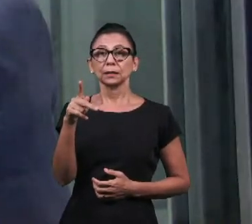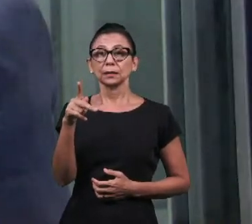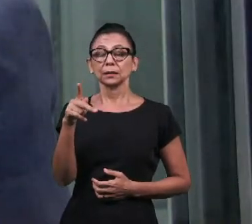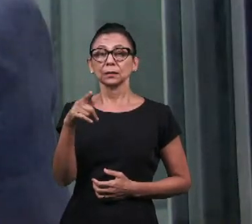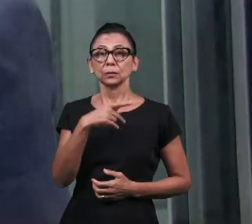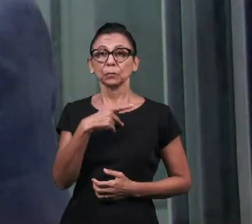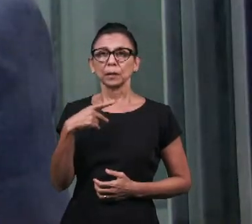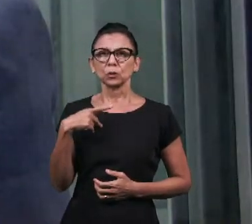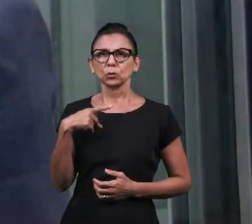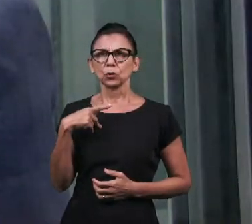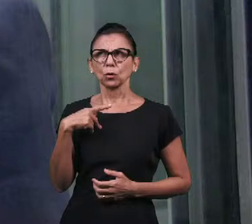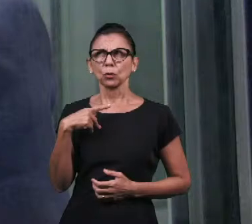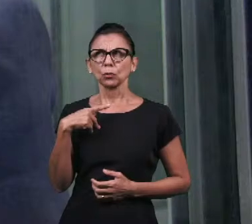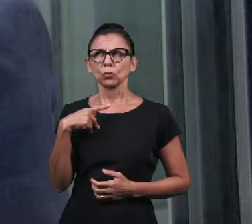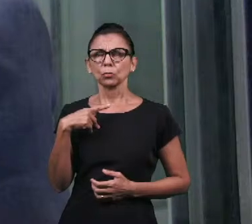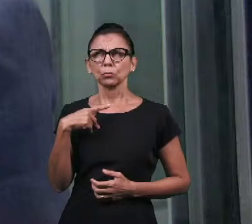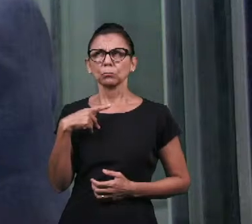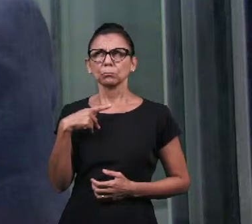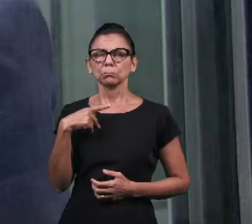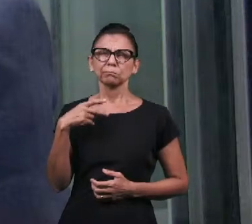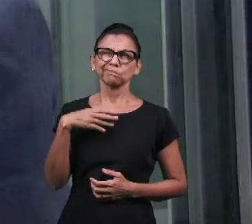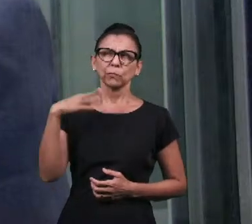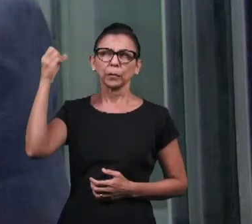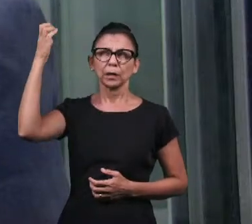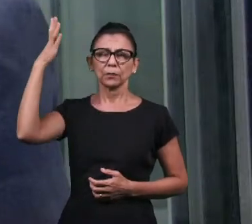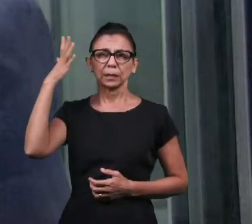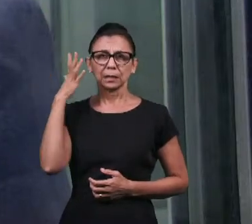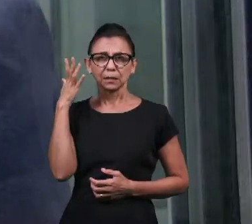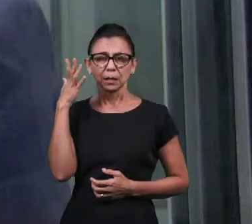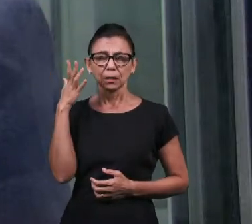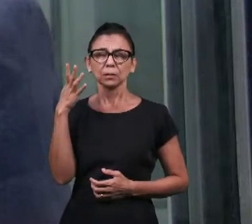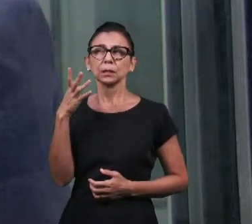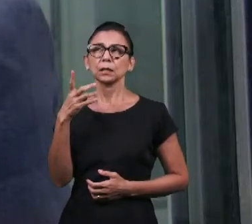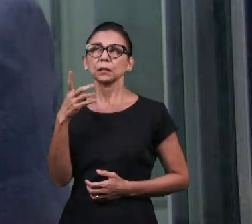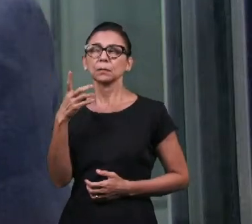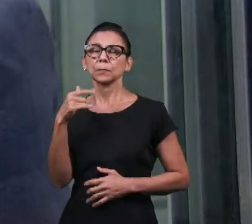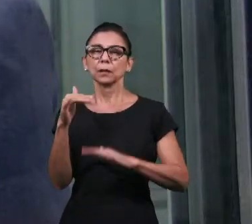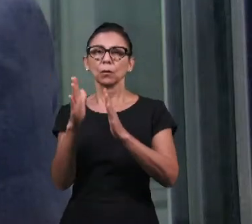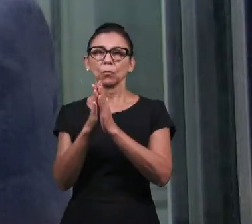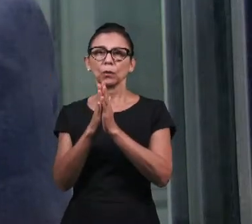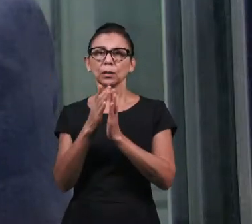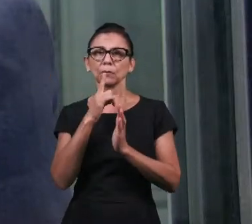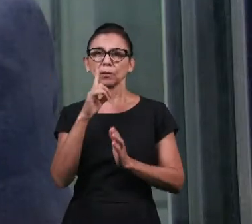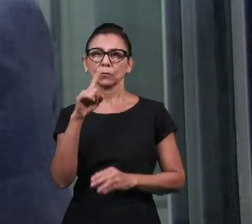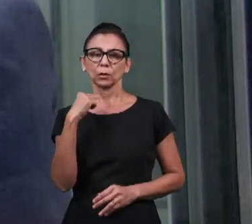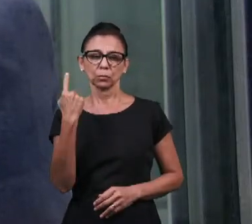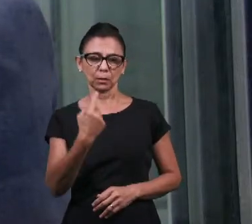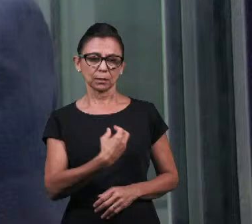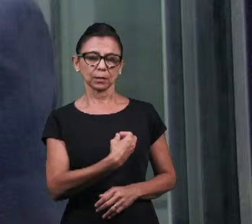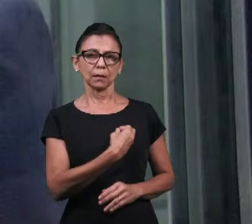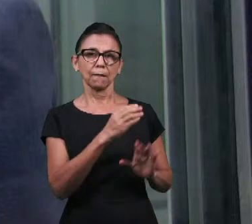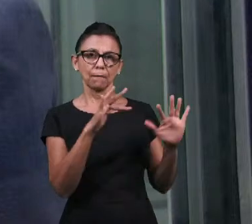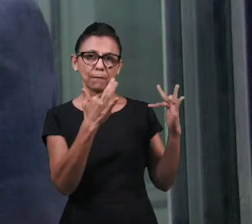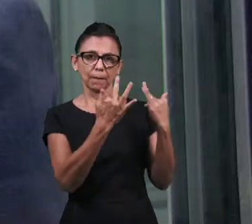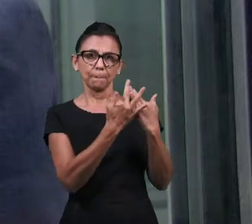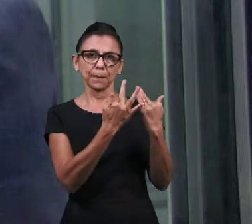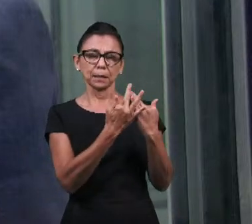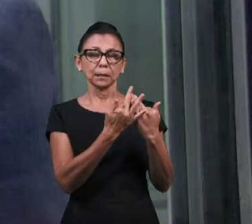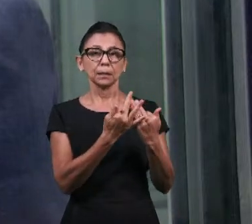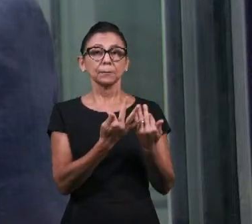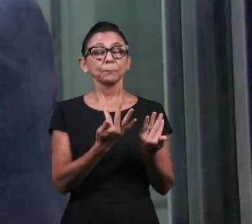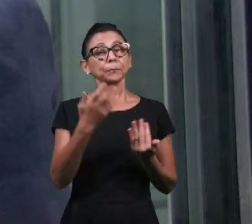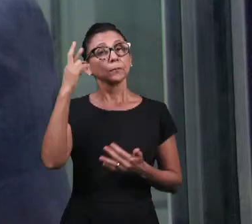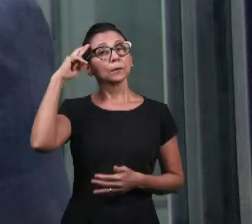que orassem por nós. Aí ele voltou e foi orar, e neste momento o senhor deu uma revelação de